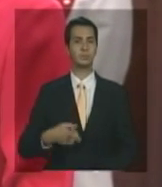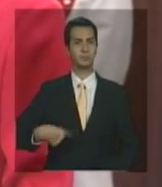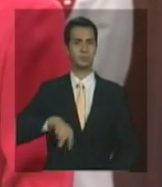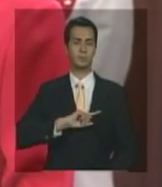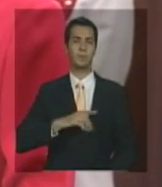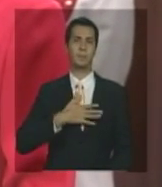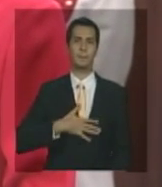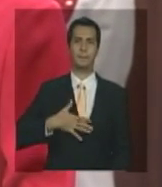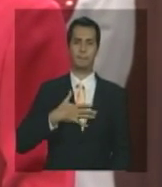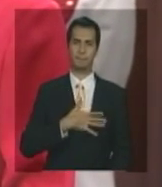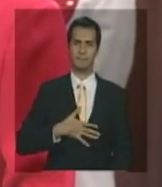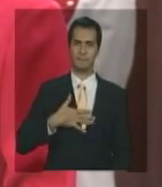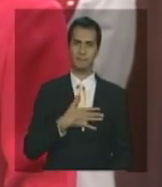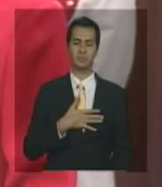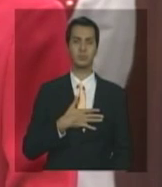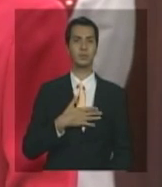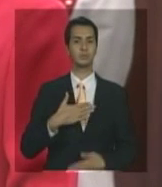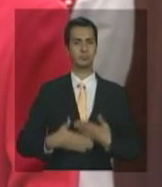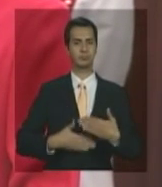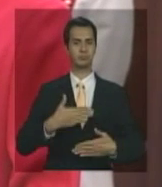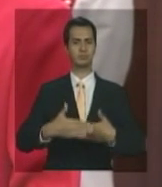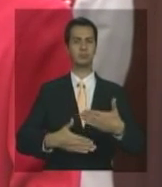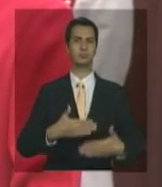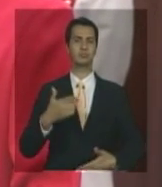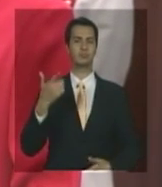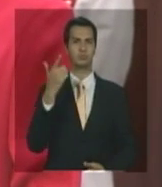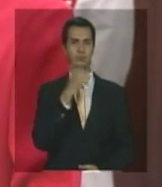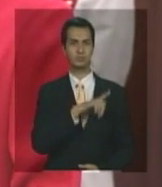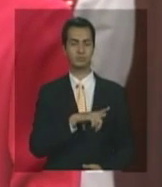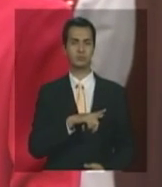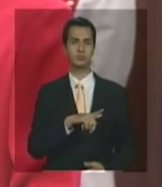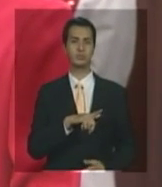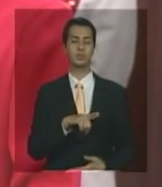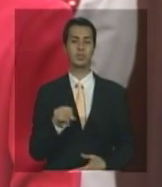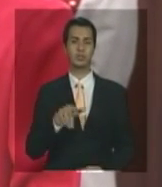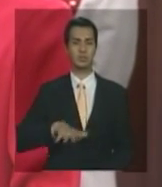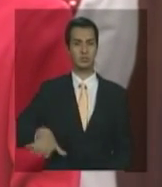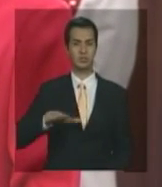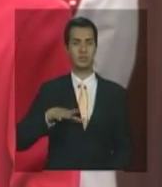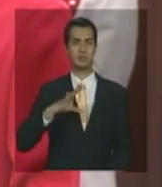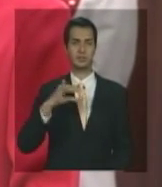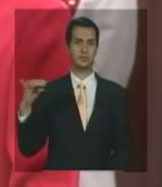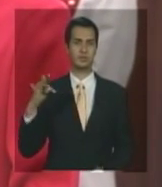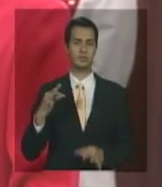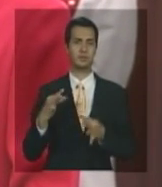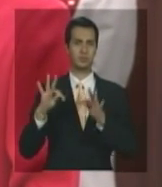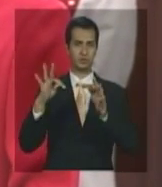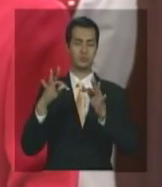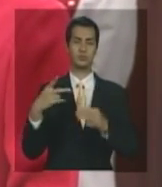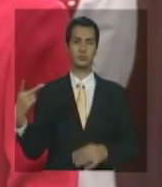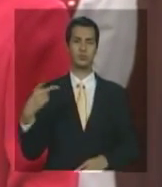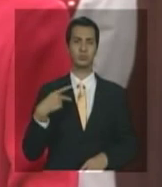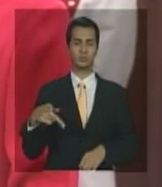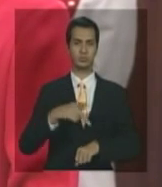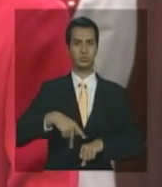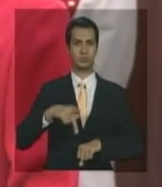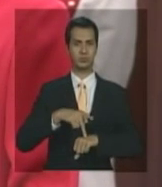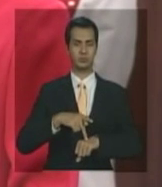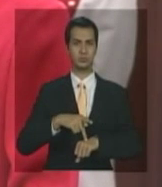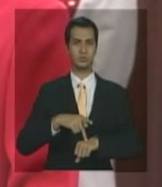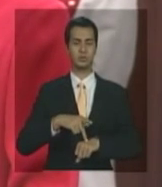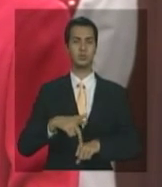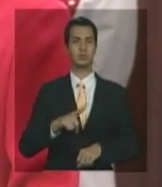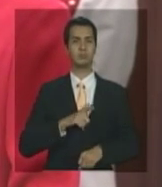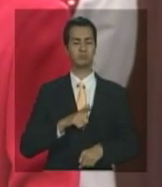satisfação os progressos alcançados em nossa cooperação em ciência e tecnologia, onde ambos países